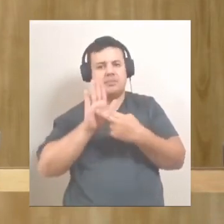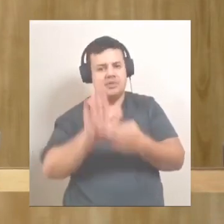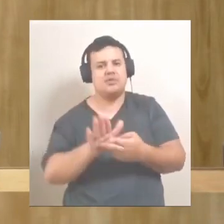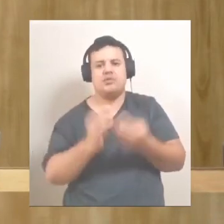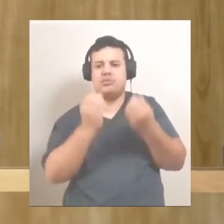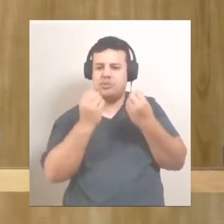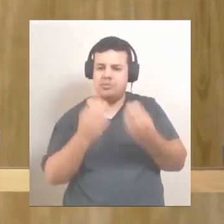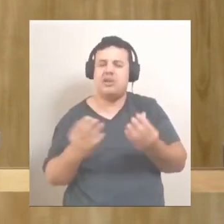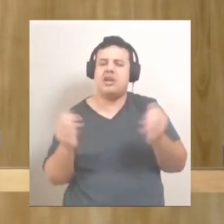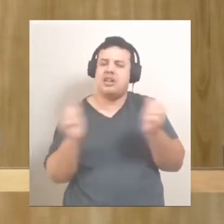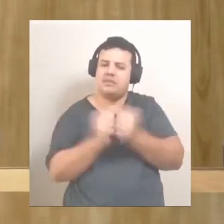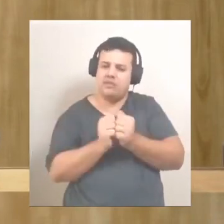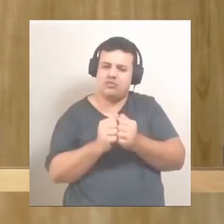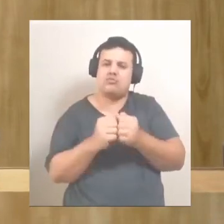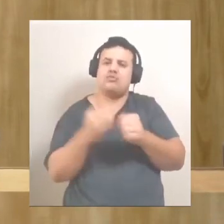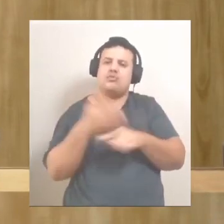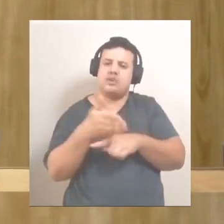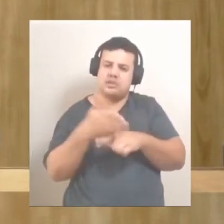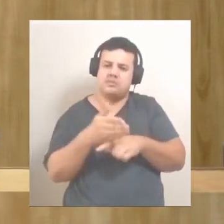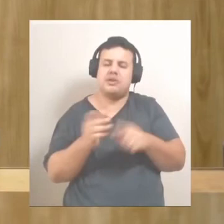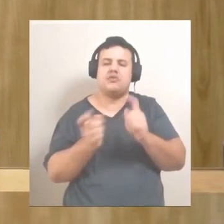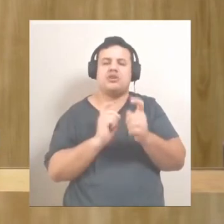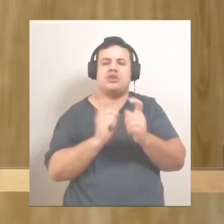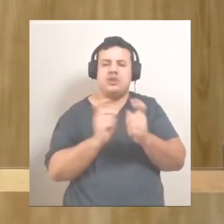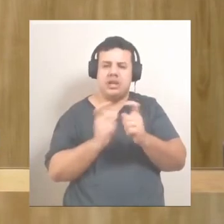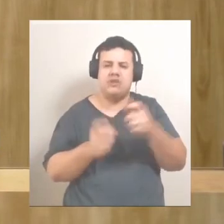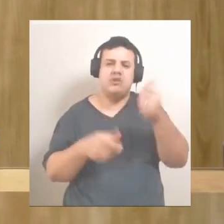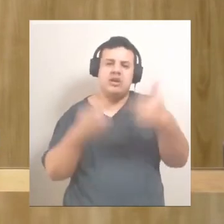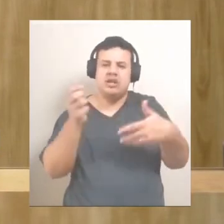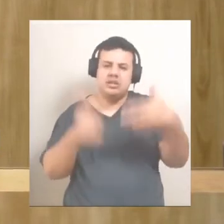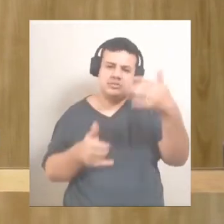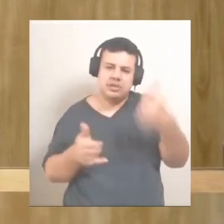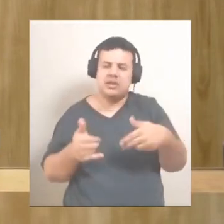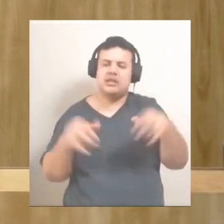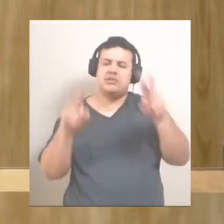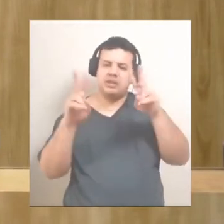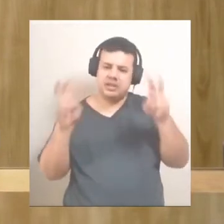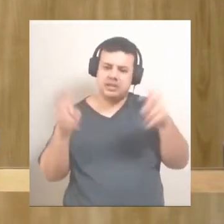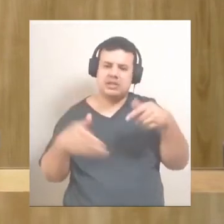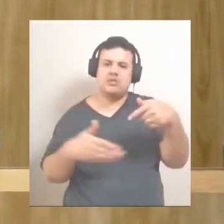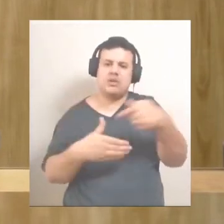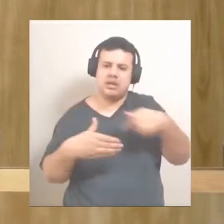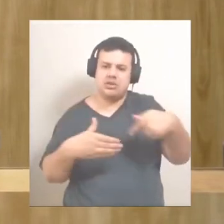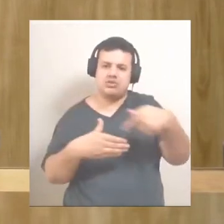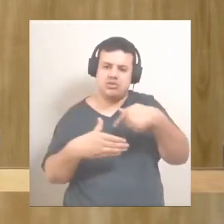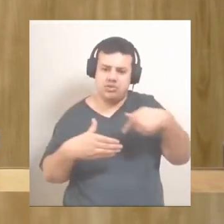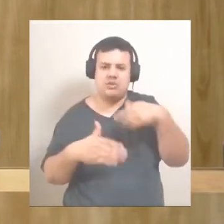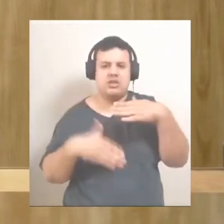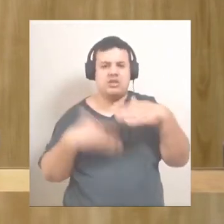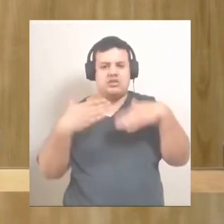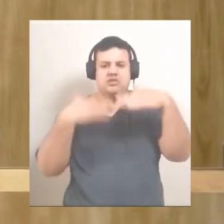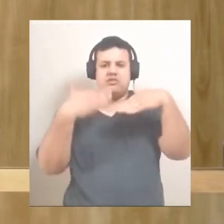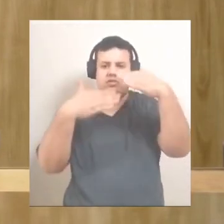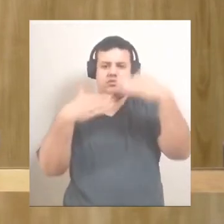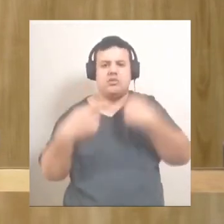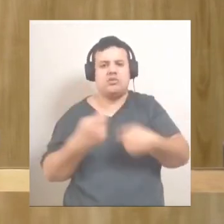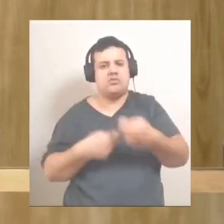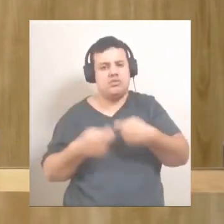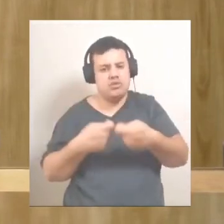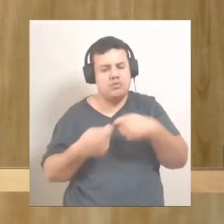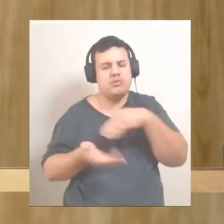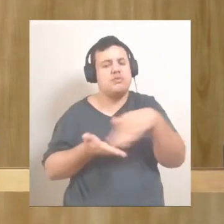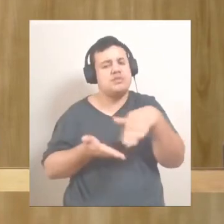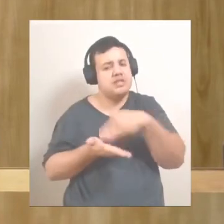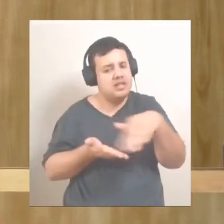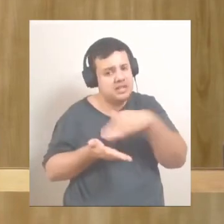inclusive, participando de reuniões, falando da questão de gastronomia, de desenvolvimento econômico. E essa é uma